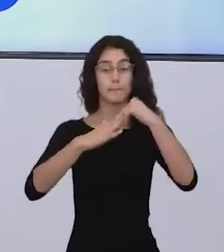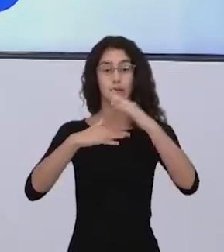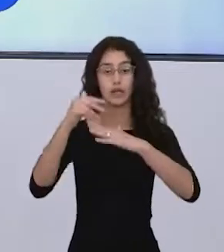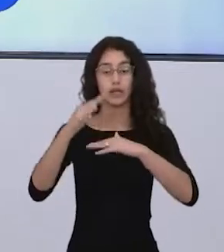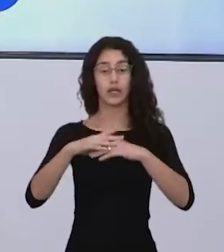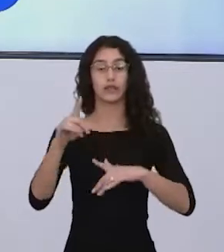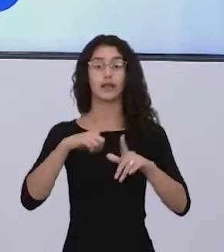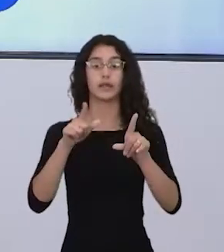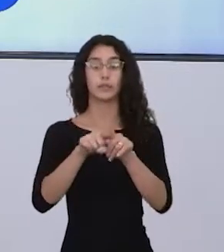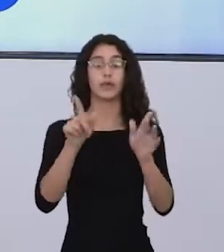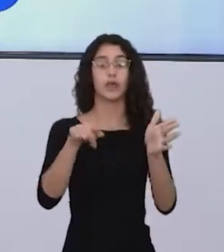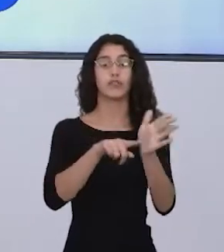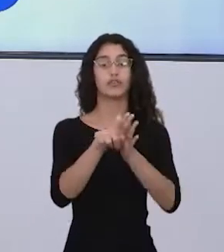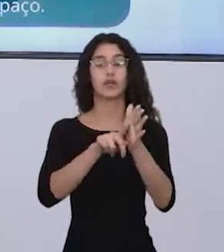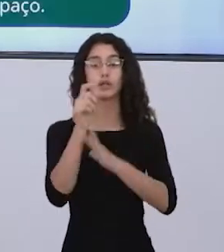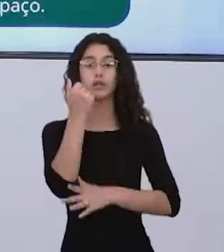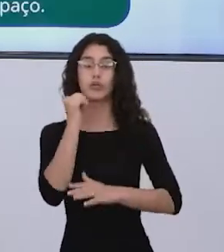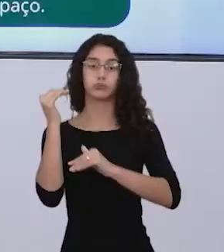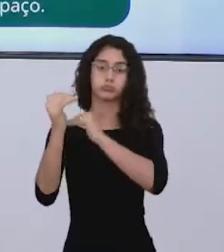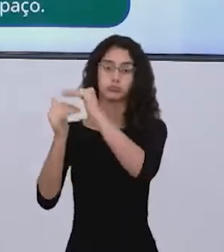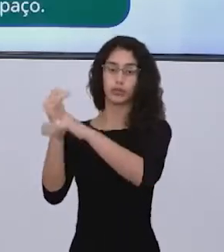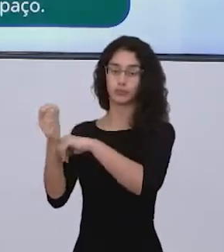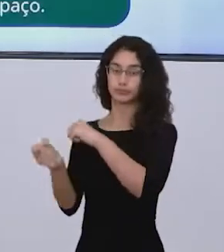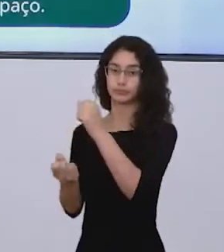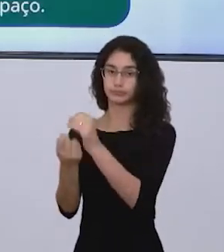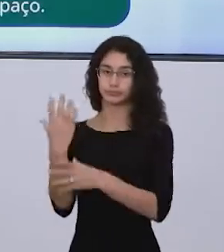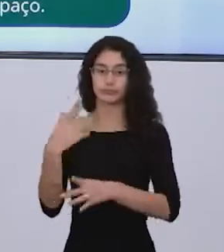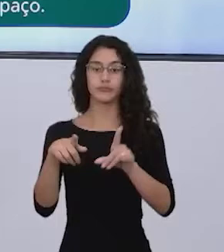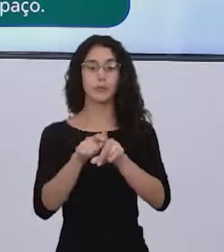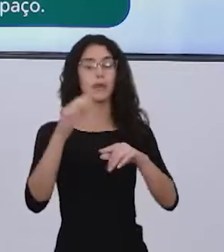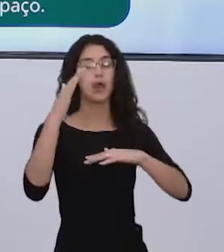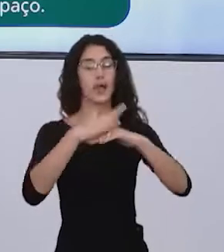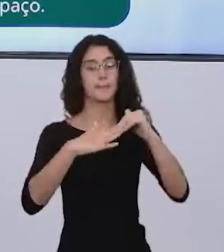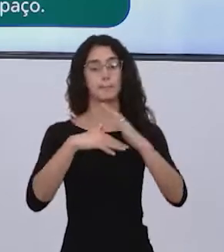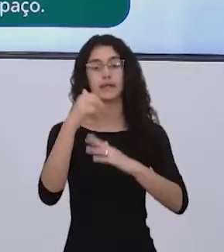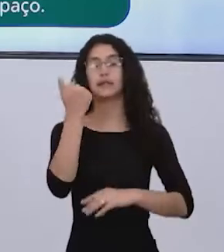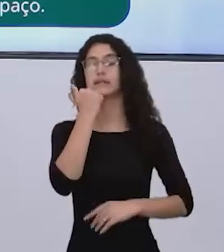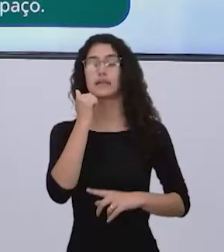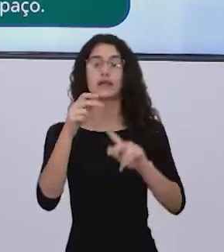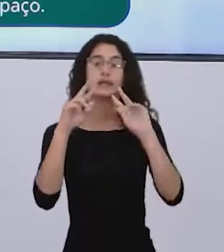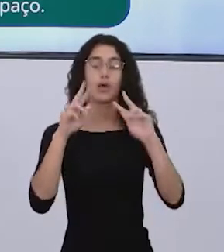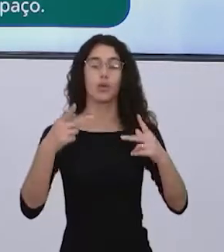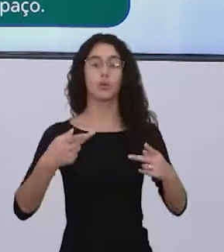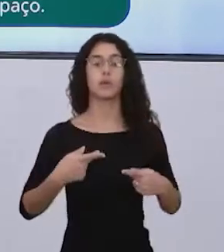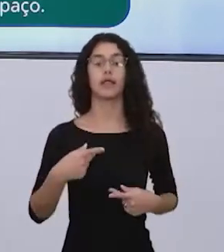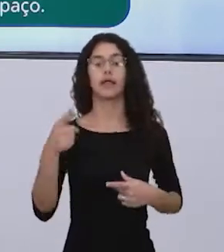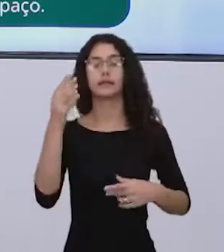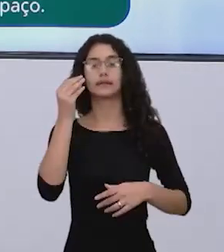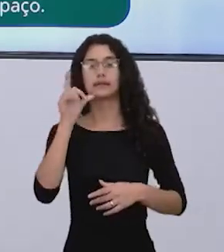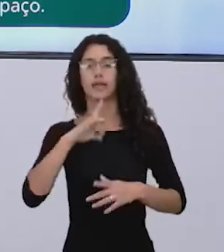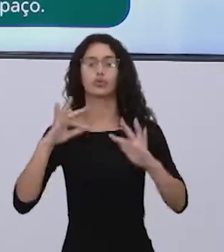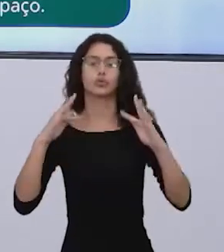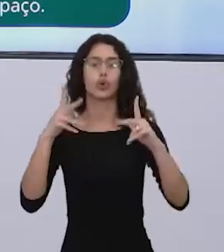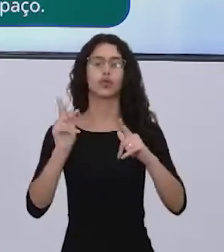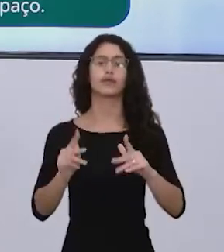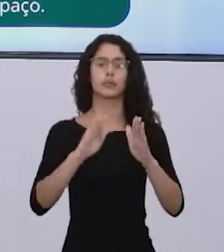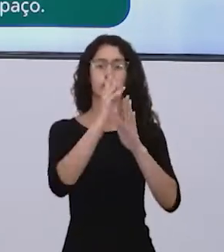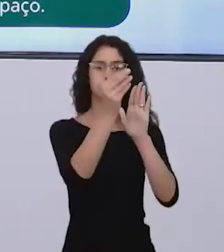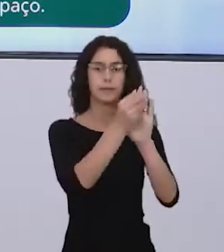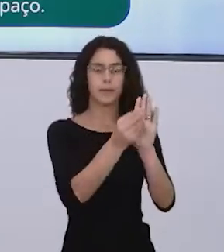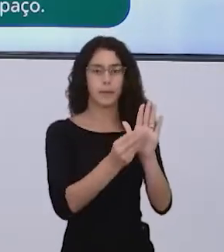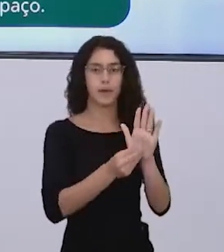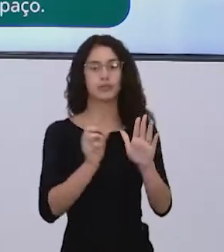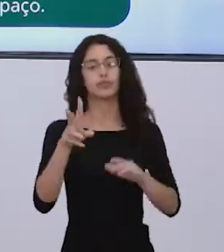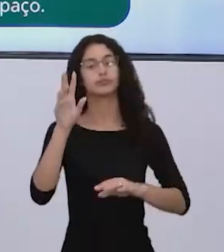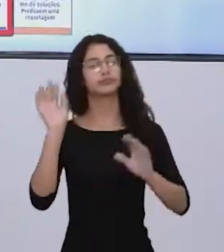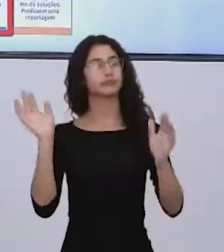eixos estruturantes, que é a investigação científica e os processos criativos, e as habilidades das ciências humanas. Tem todos, sempre deixo lá, e